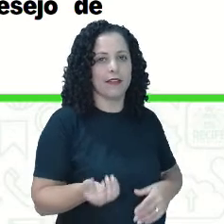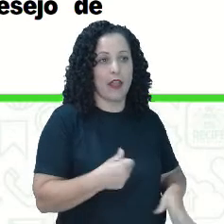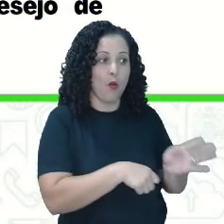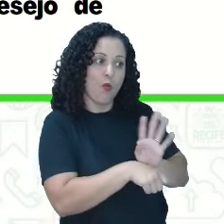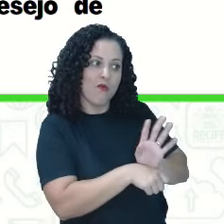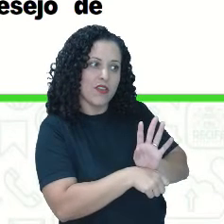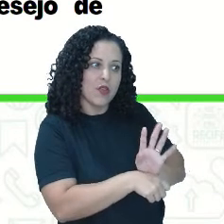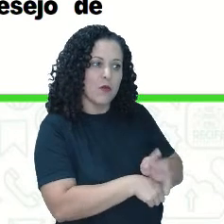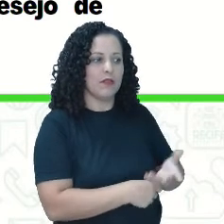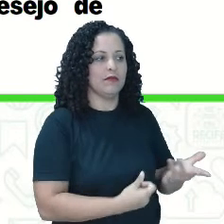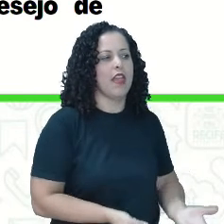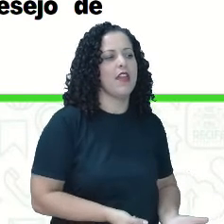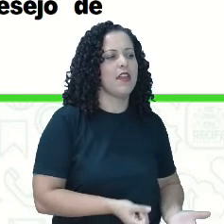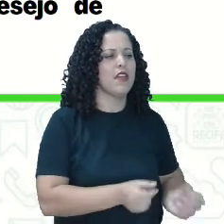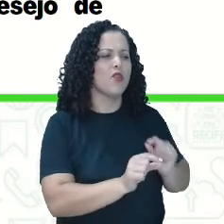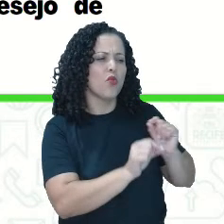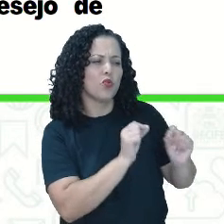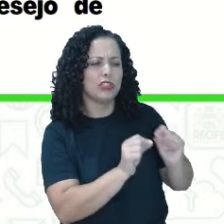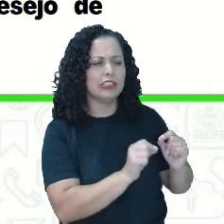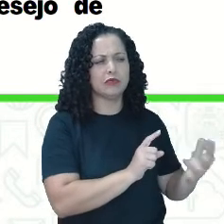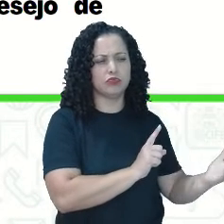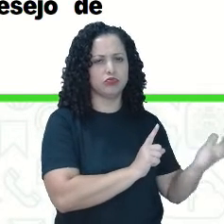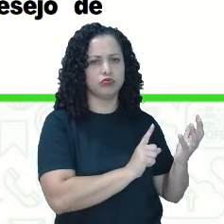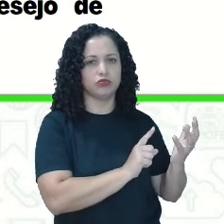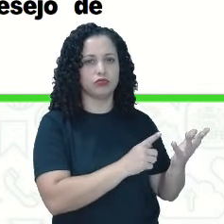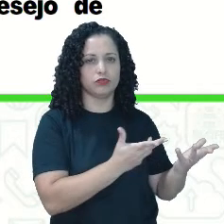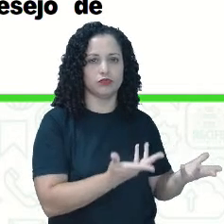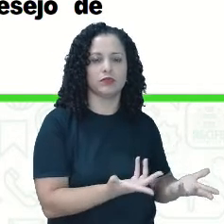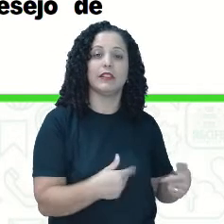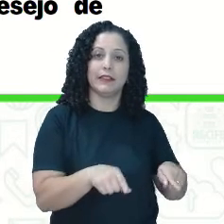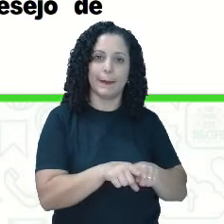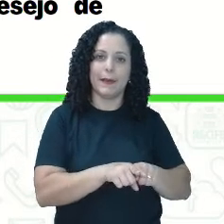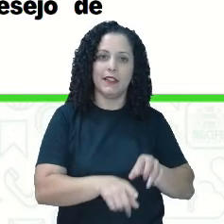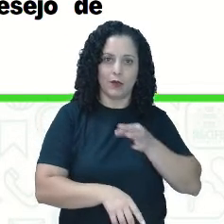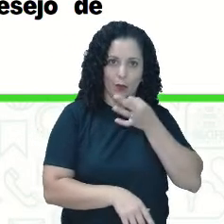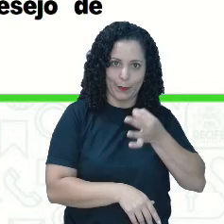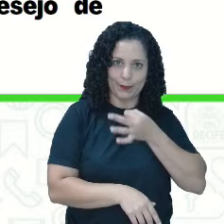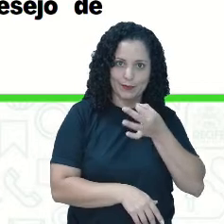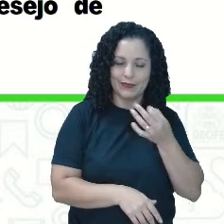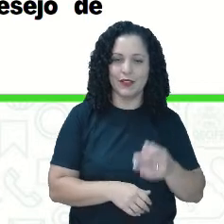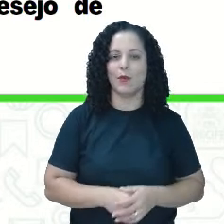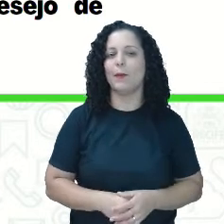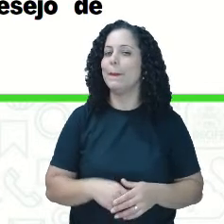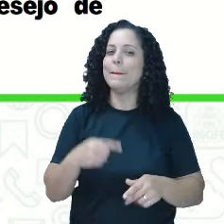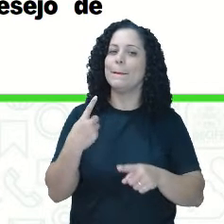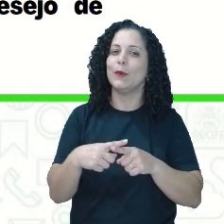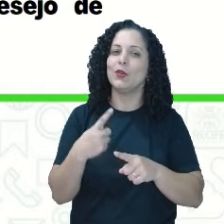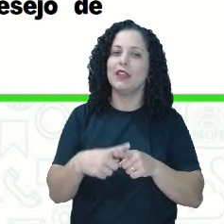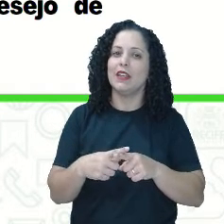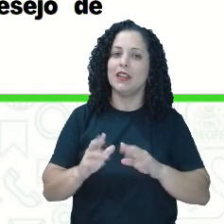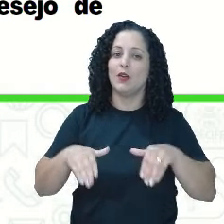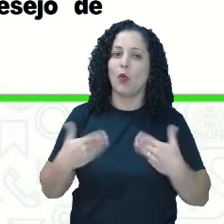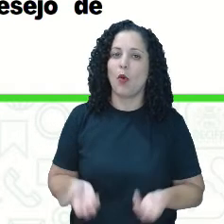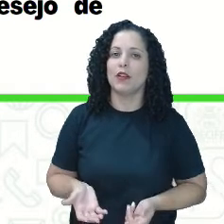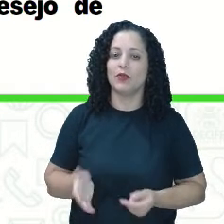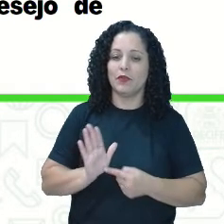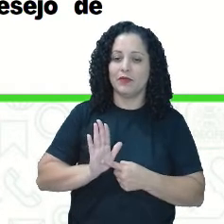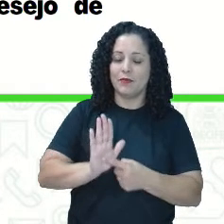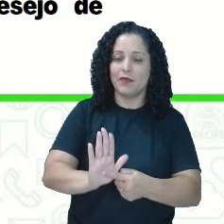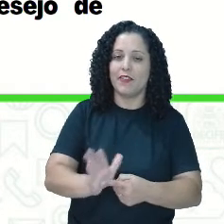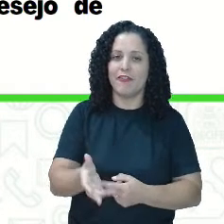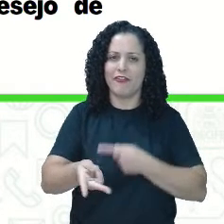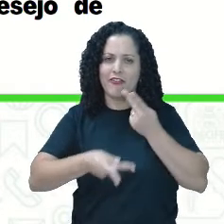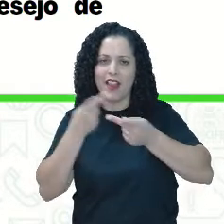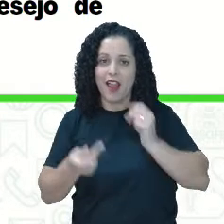que ele poderia te indicar, contém argumentação. Isso porque, ao falar das qualidades de um filme